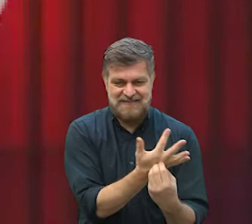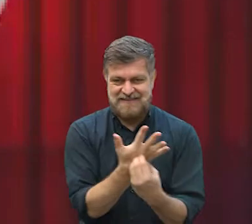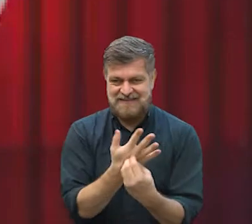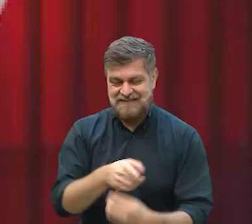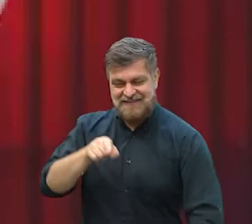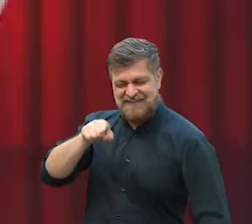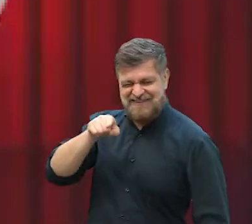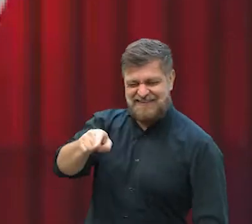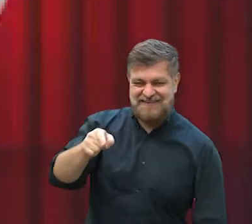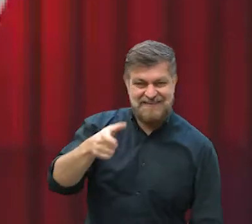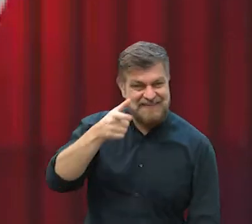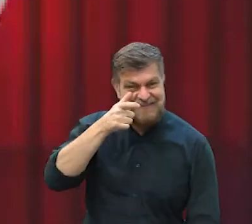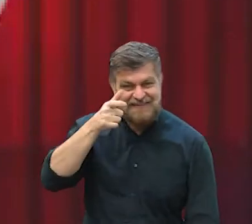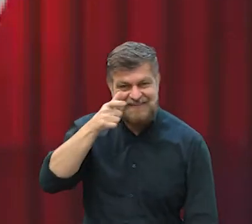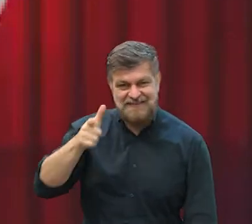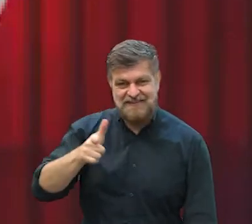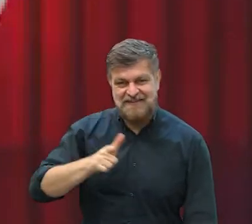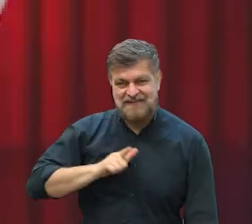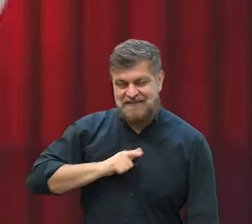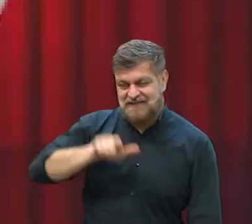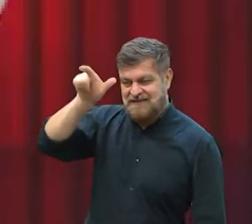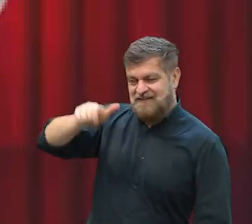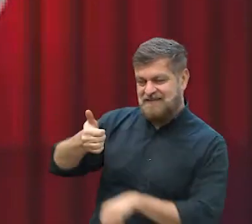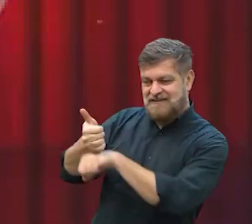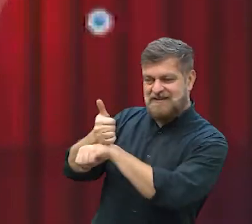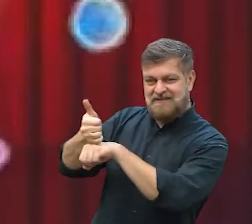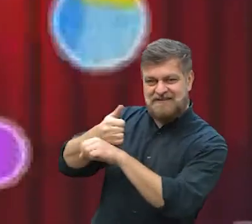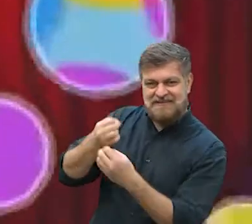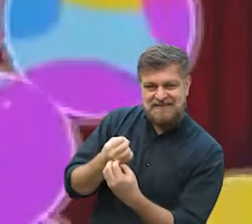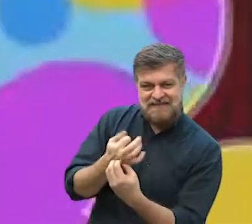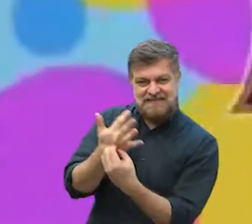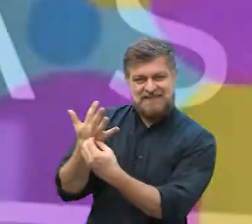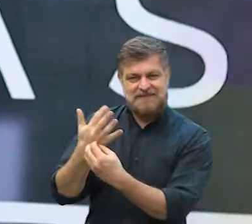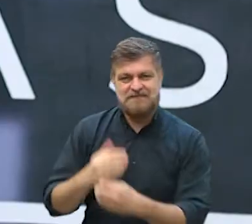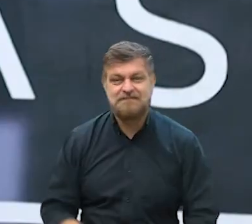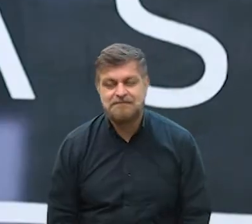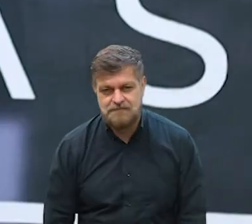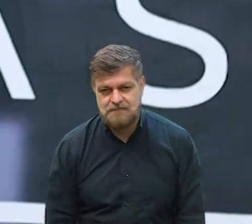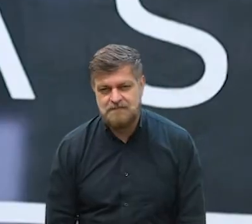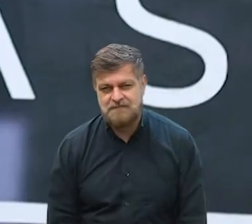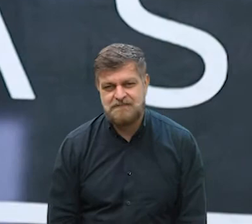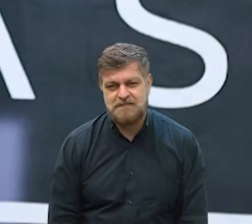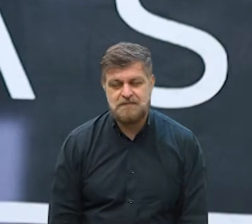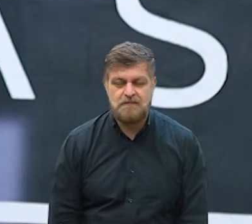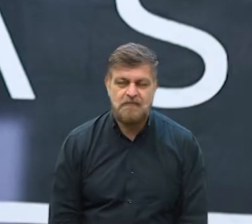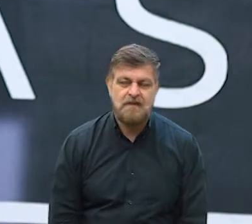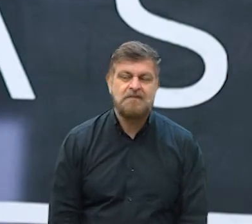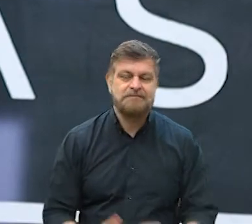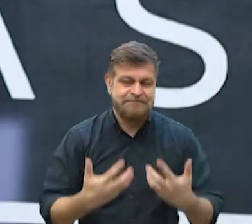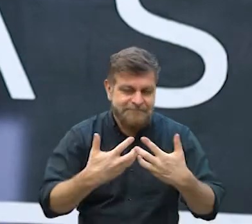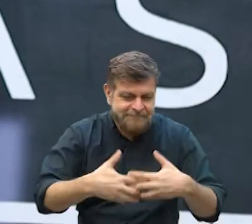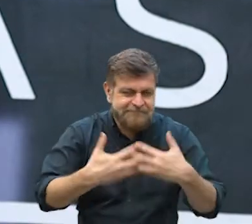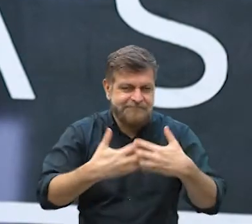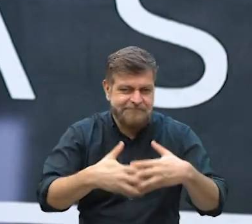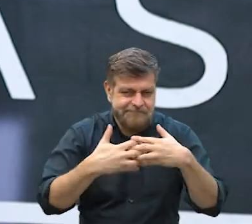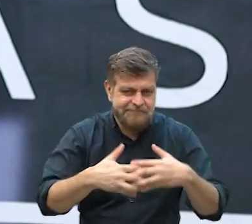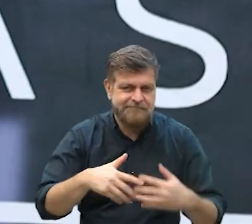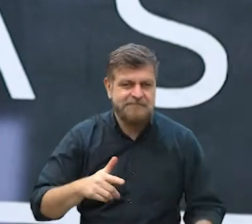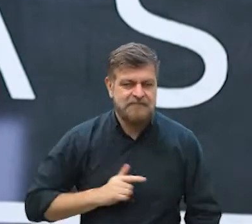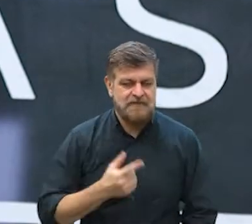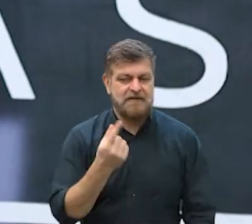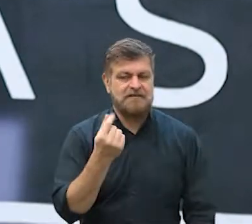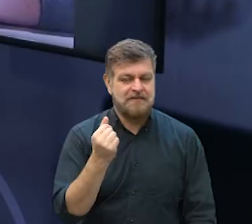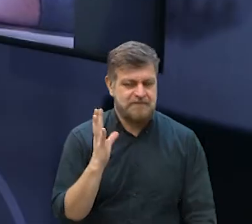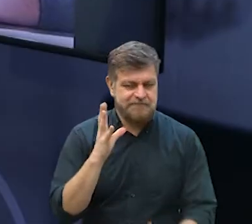com vocês, as nossas educadoras artistas. E para manter tudo isso, a gente sabe que custa,